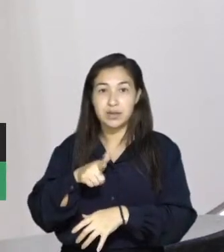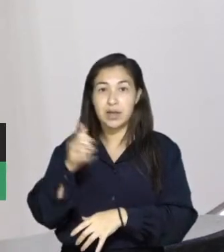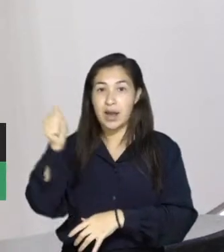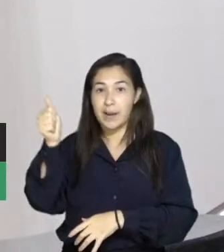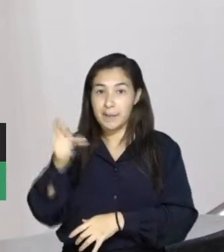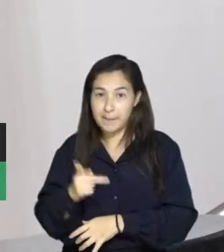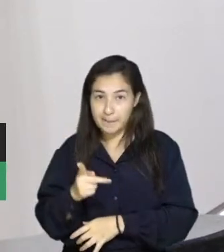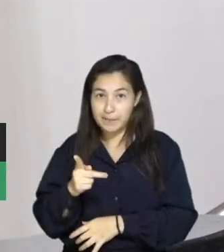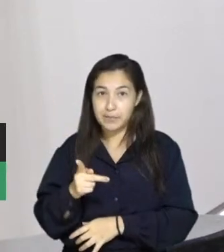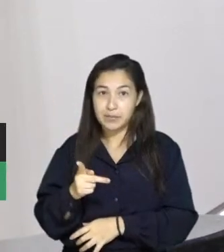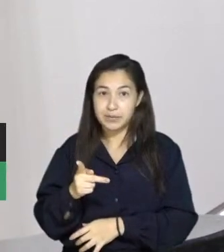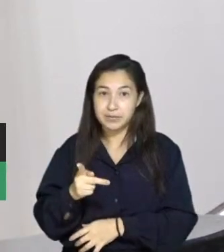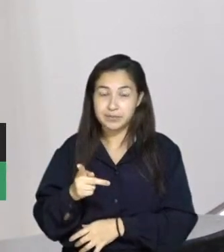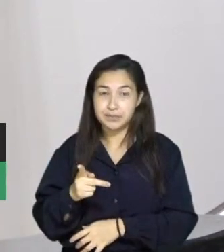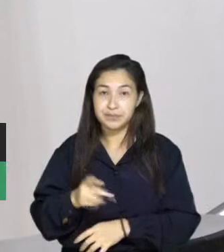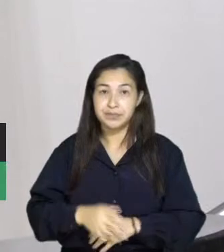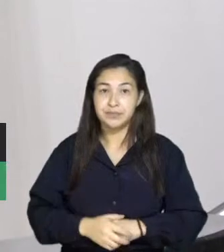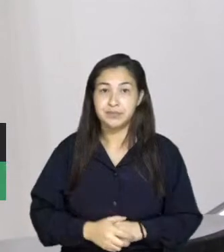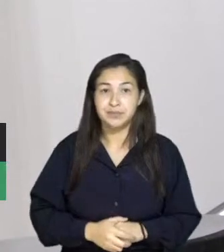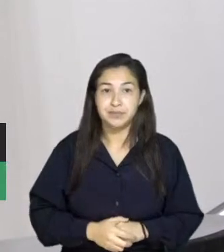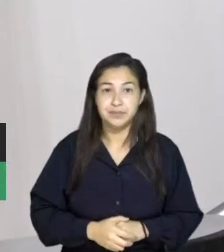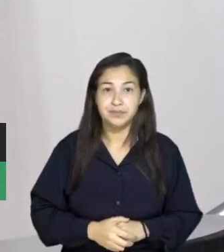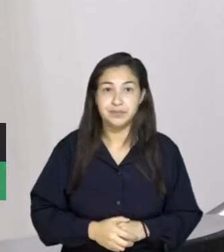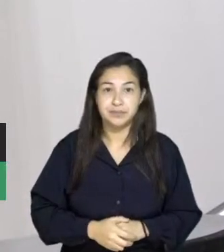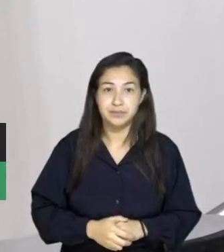serem... Mais um minuto, presidente.